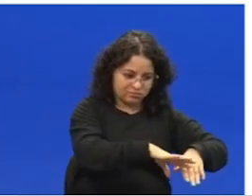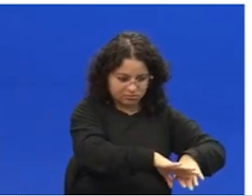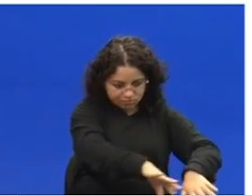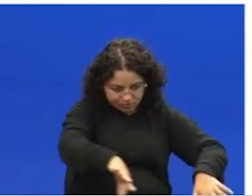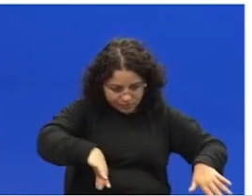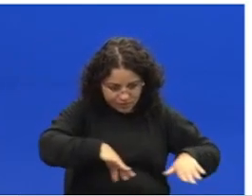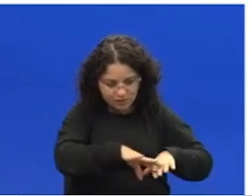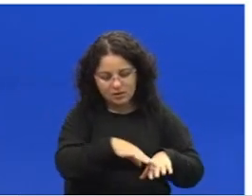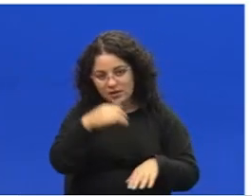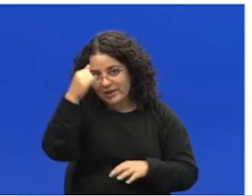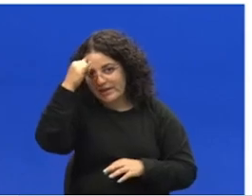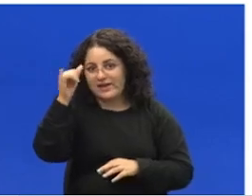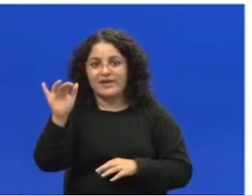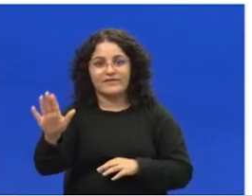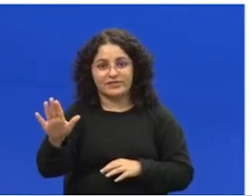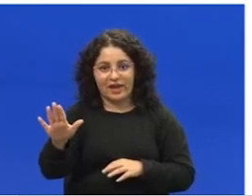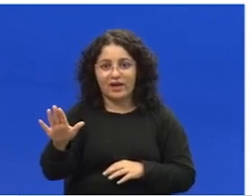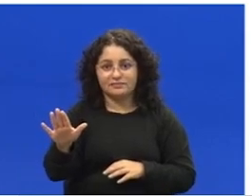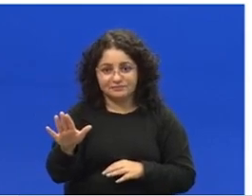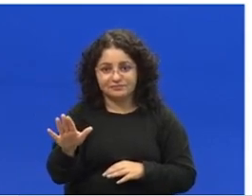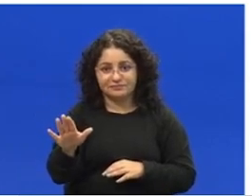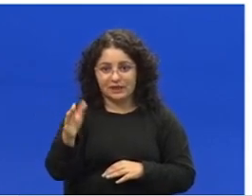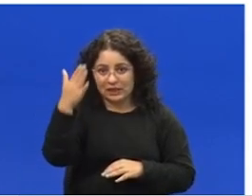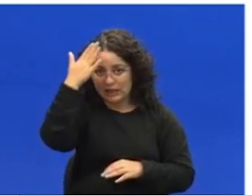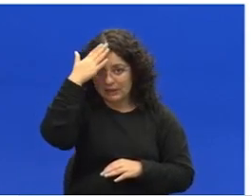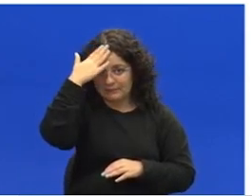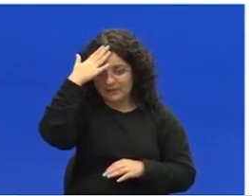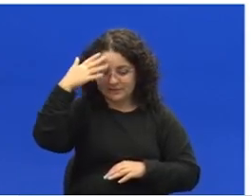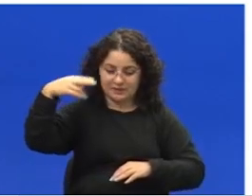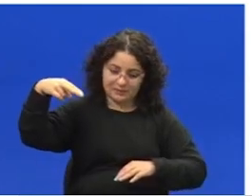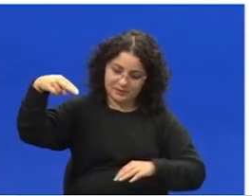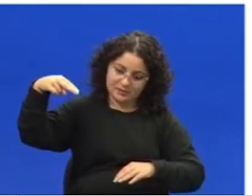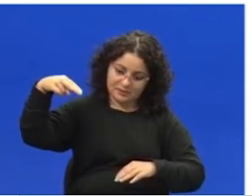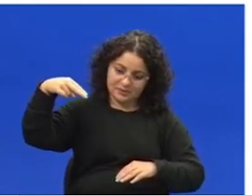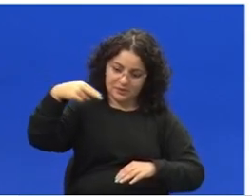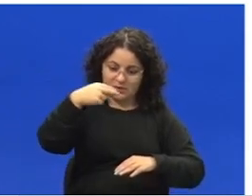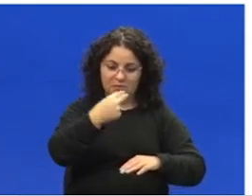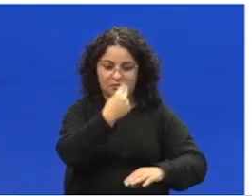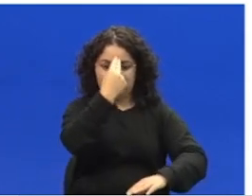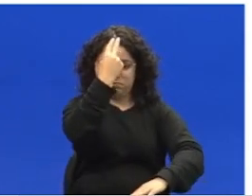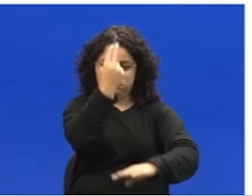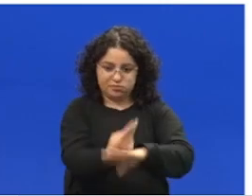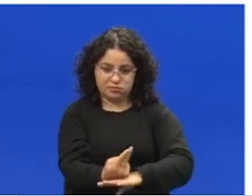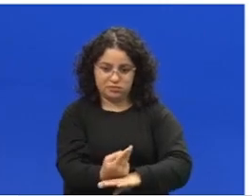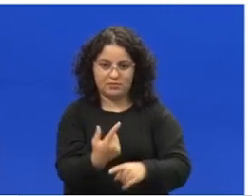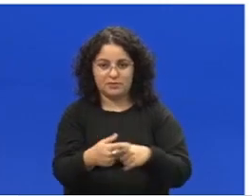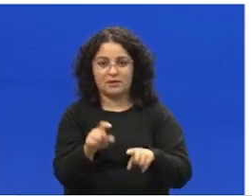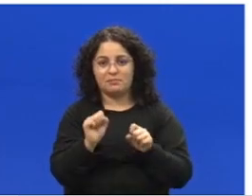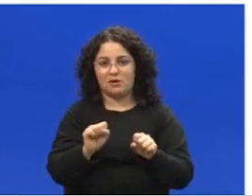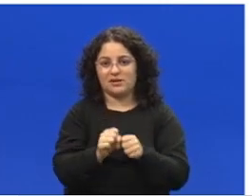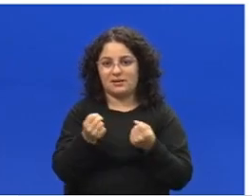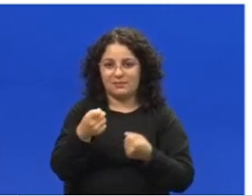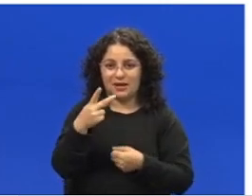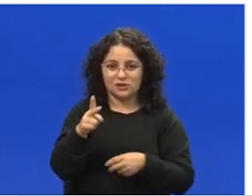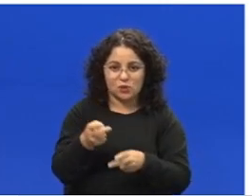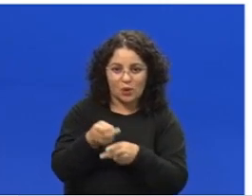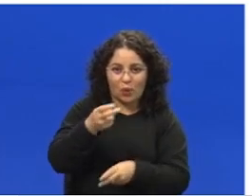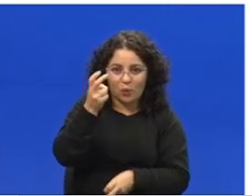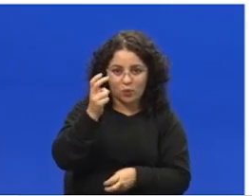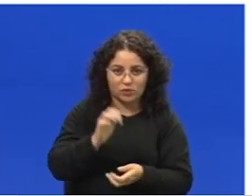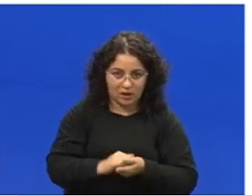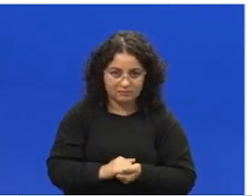você não mergulhar em água rasa de cabeça, para que você não tenha uma fratura na coluna cervical.